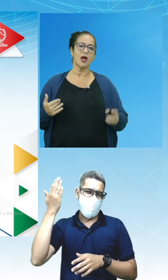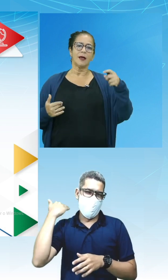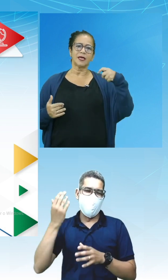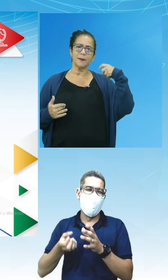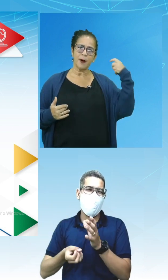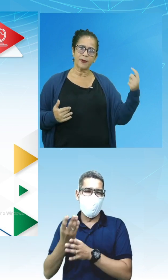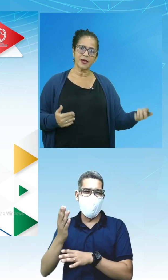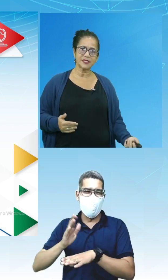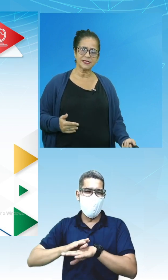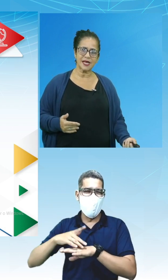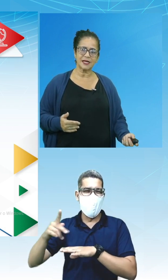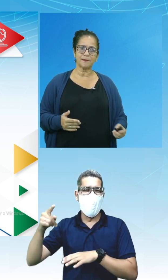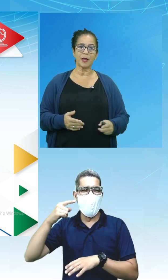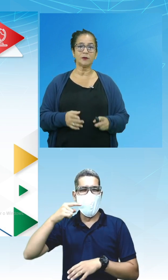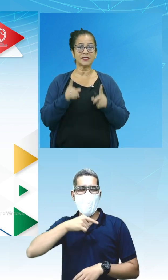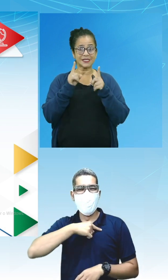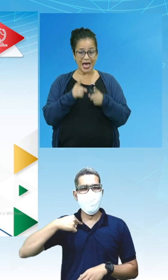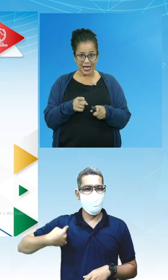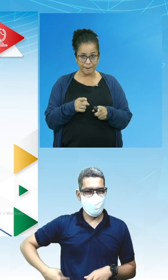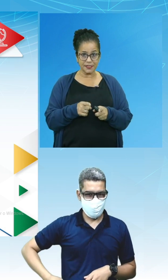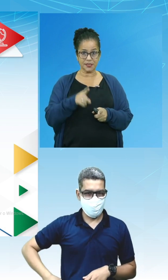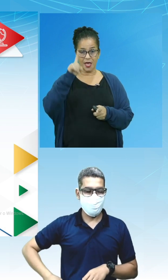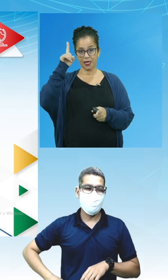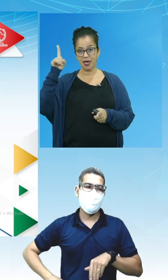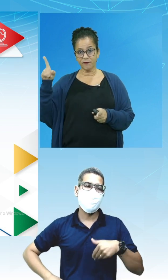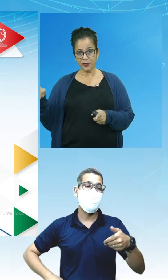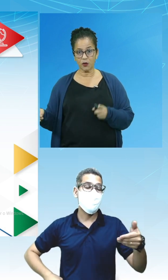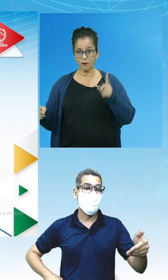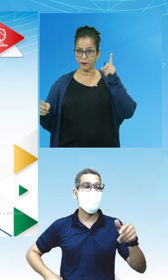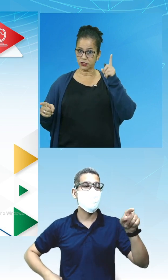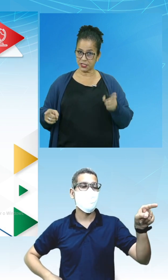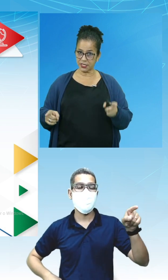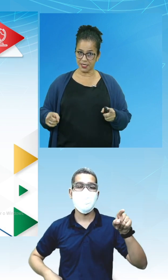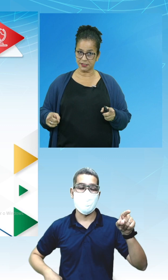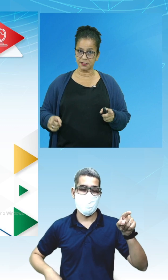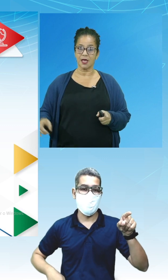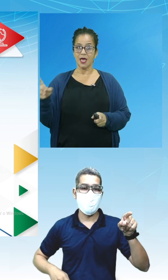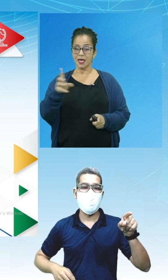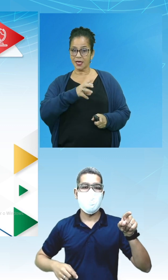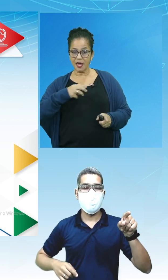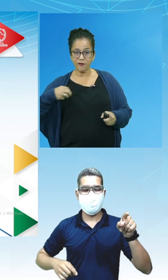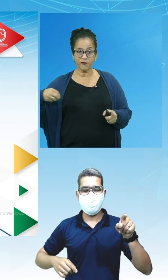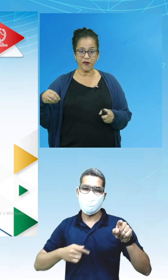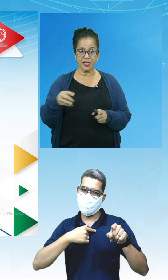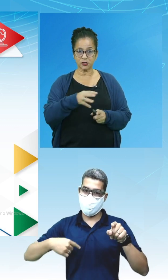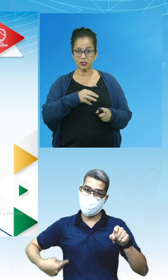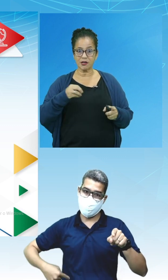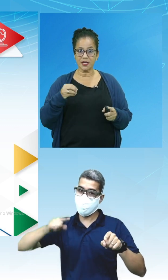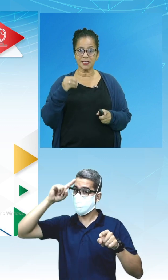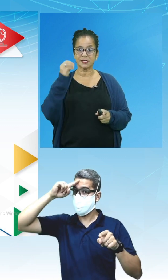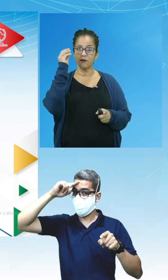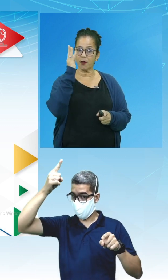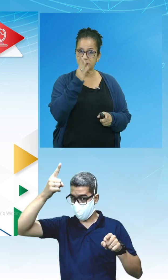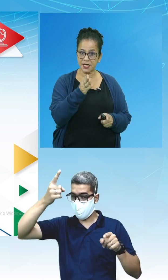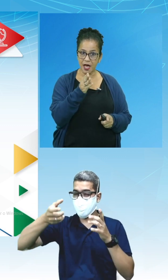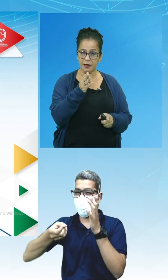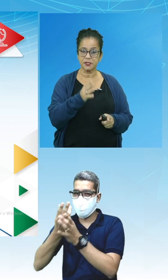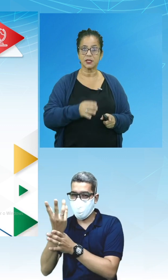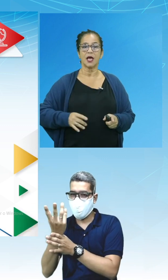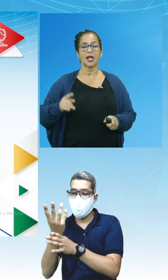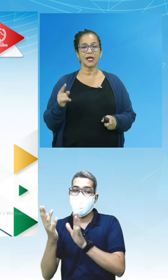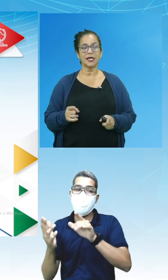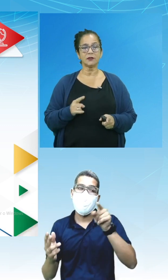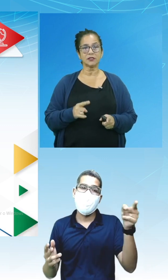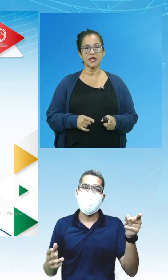antigos, que popularizada pelos árabes. Quem inventou foi os chineses. Quem fez toda a organização foi os